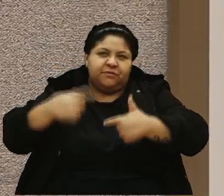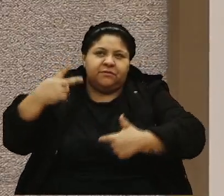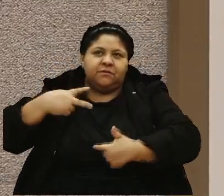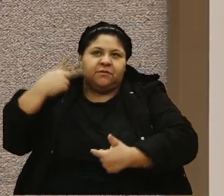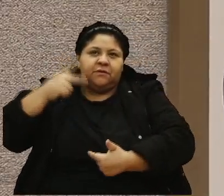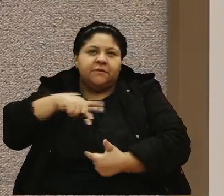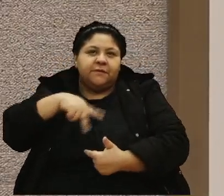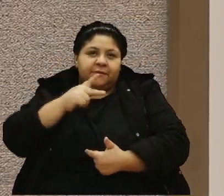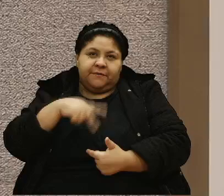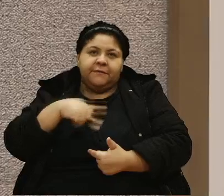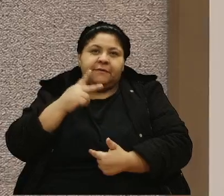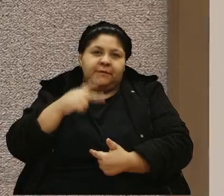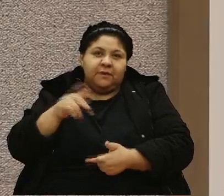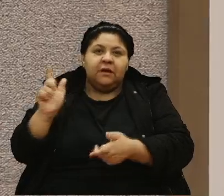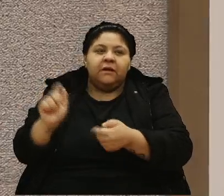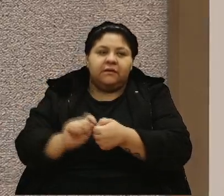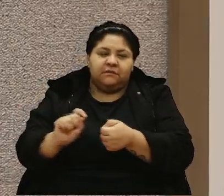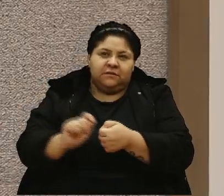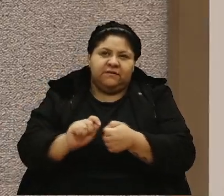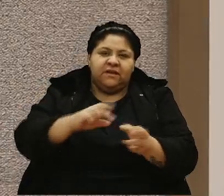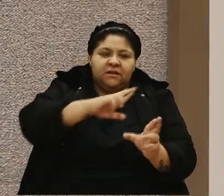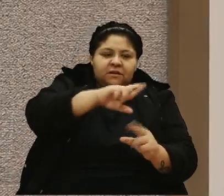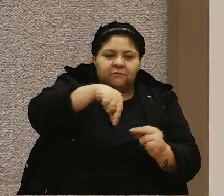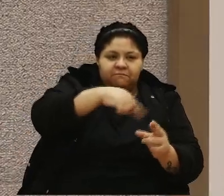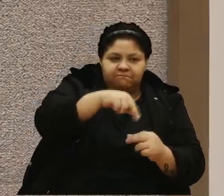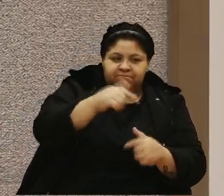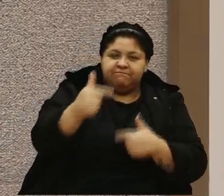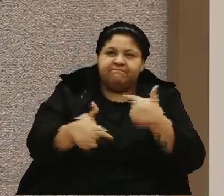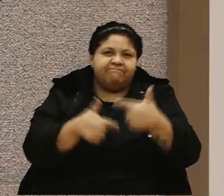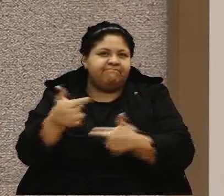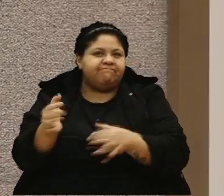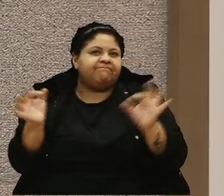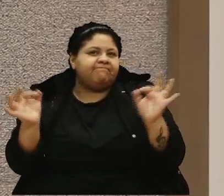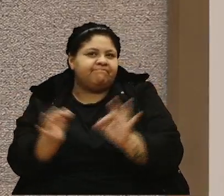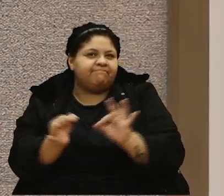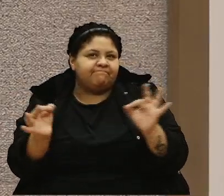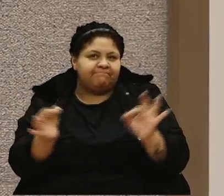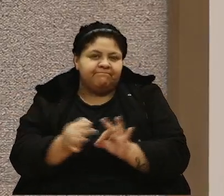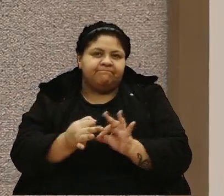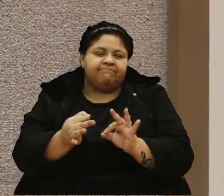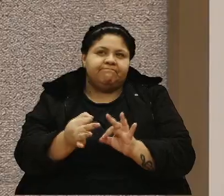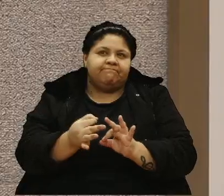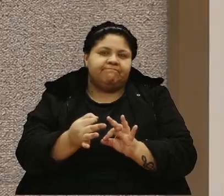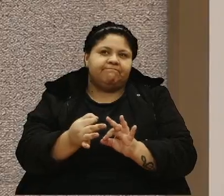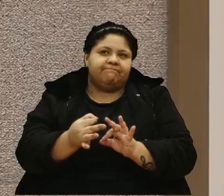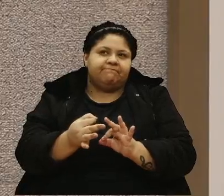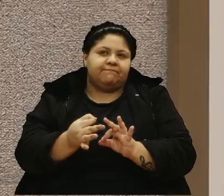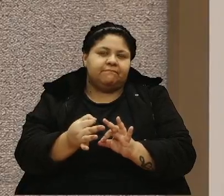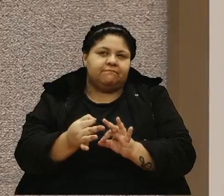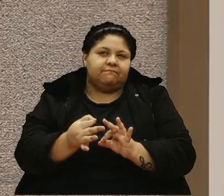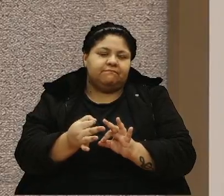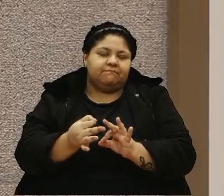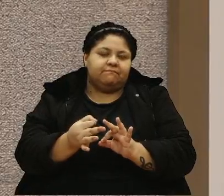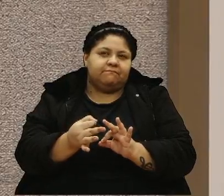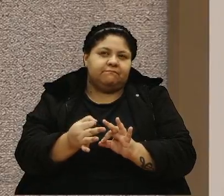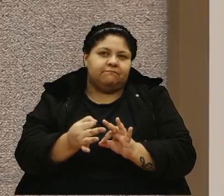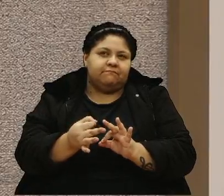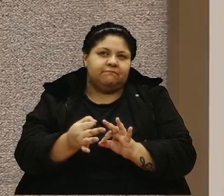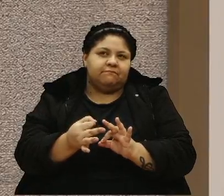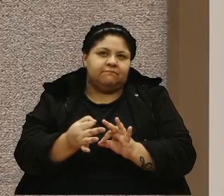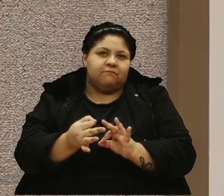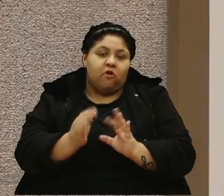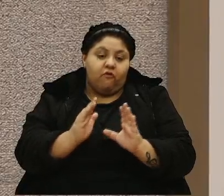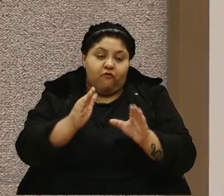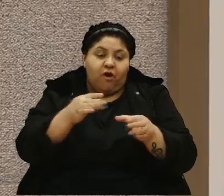Pedro, né, que eles executam um trabalho fantástico do ponto de vista da cidade,